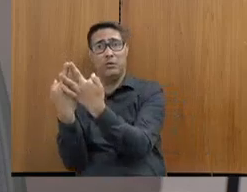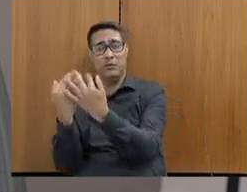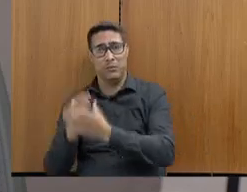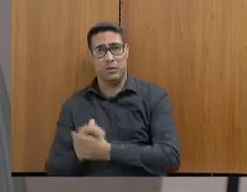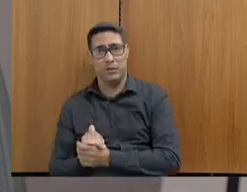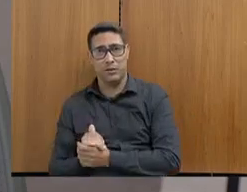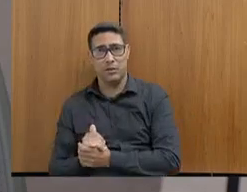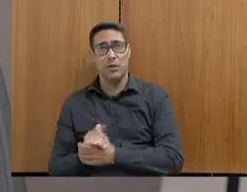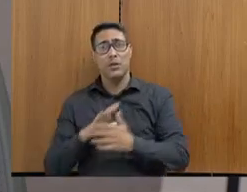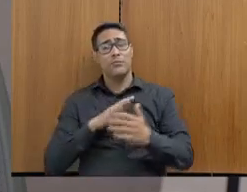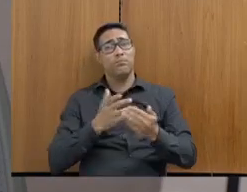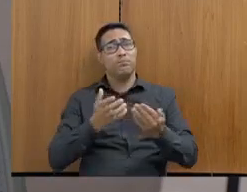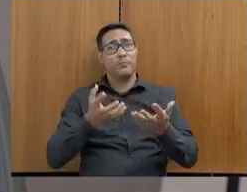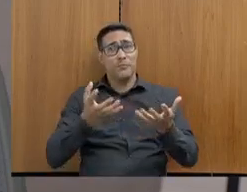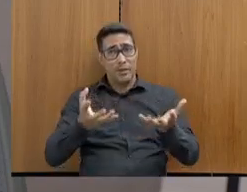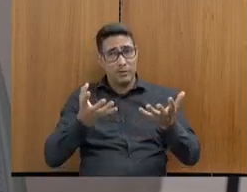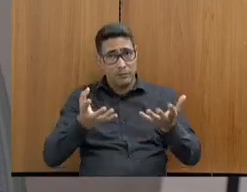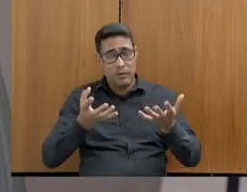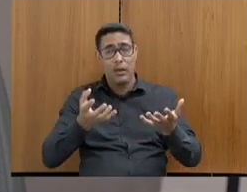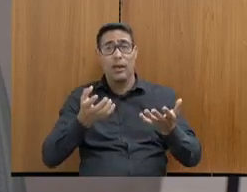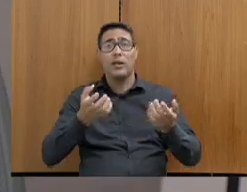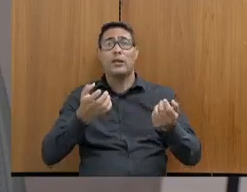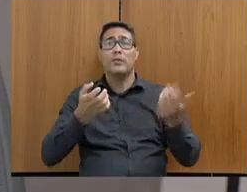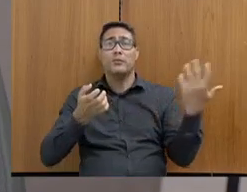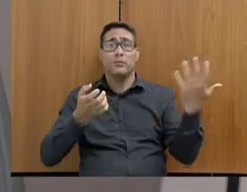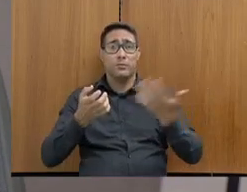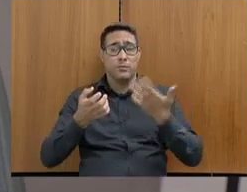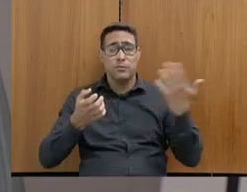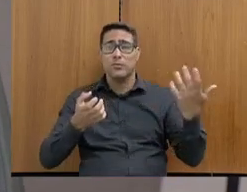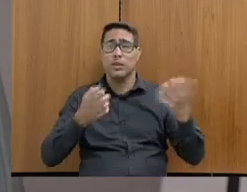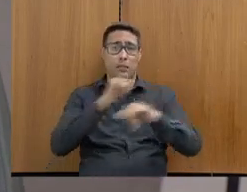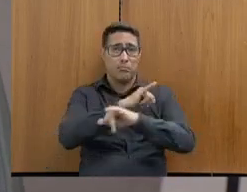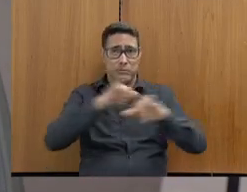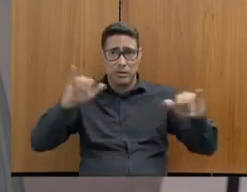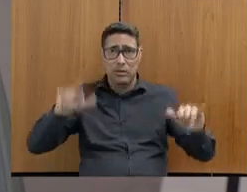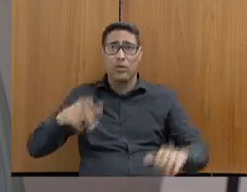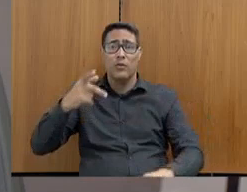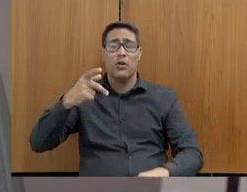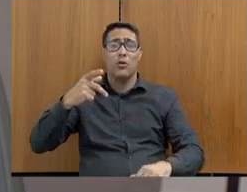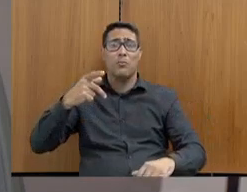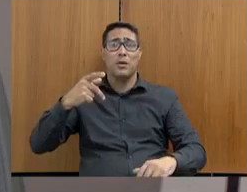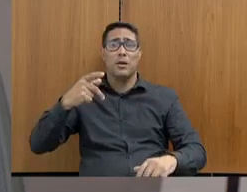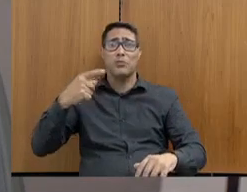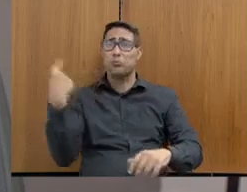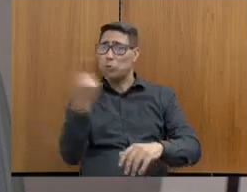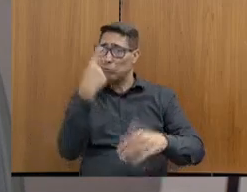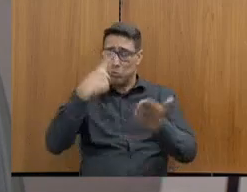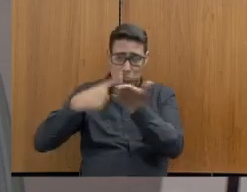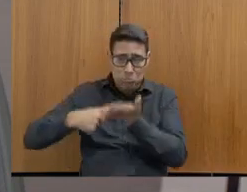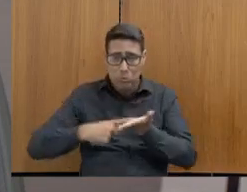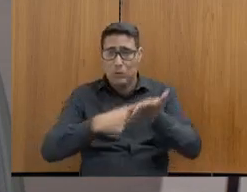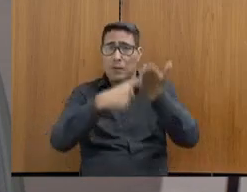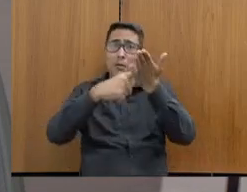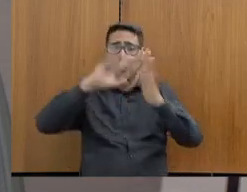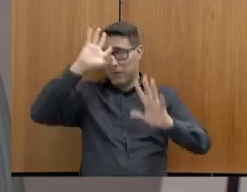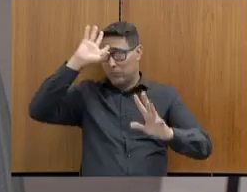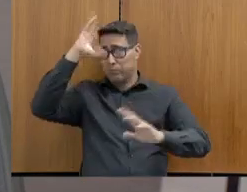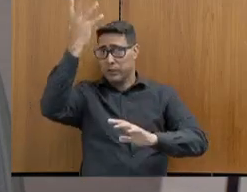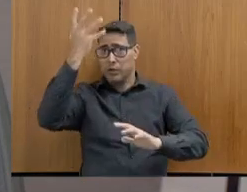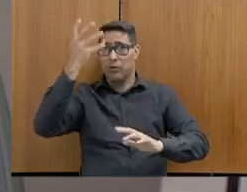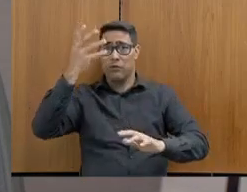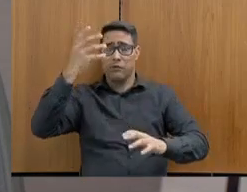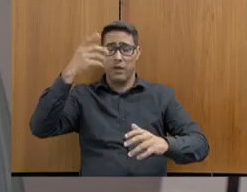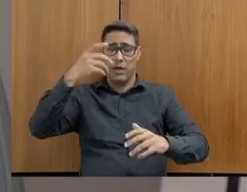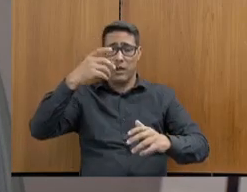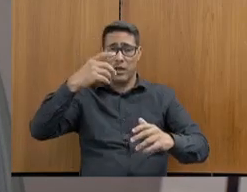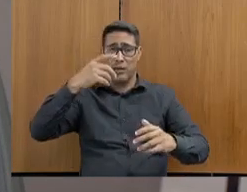Realmente deixar que de forma pública né o nosso compromisso na total por assuntos é mas que a gente